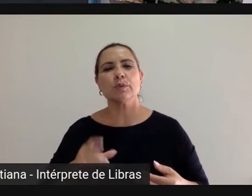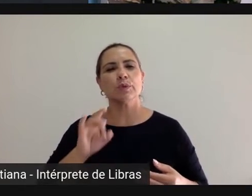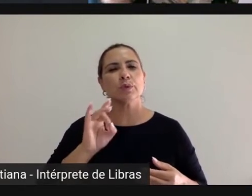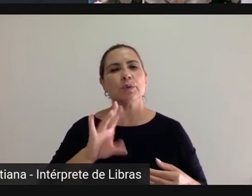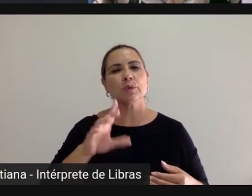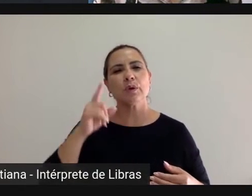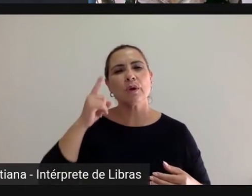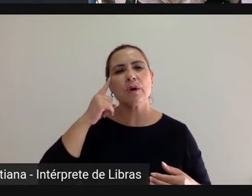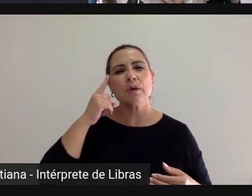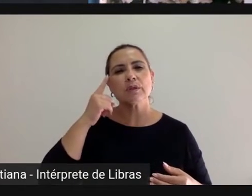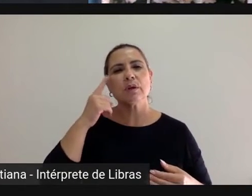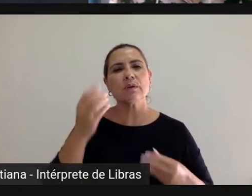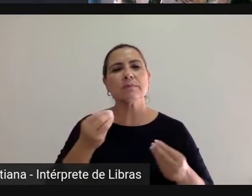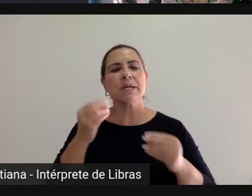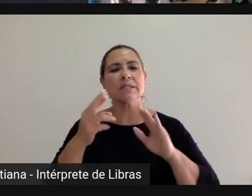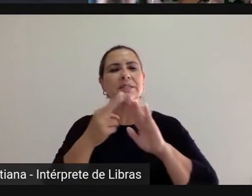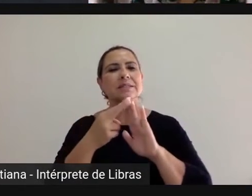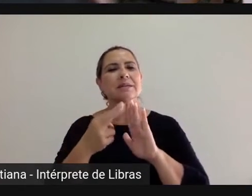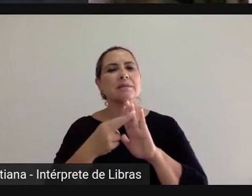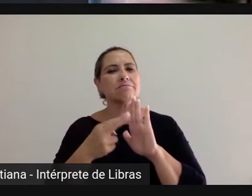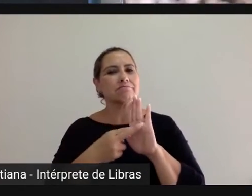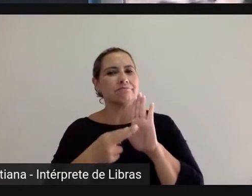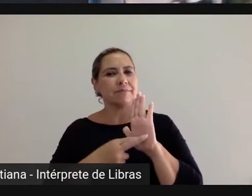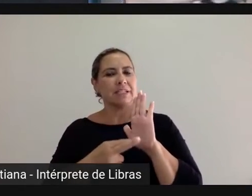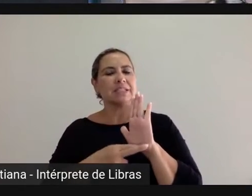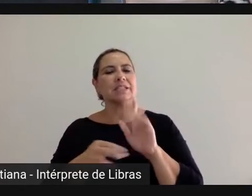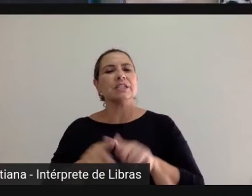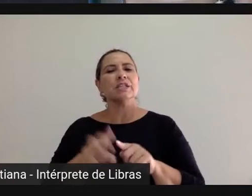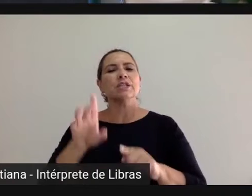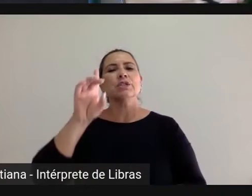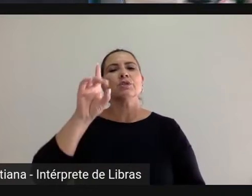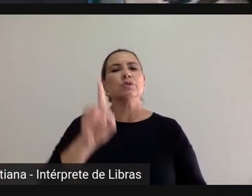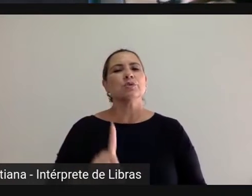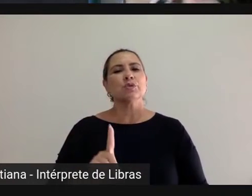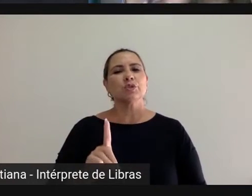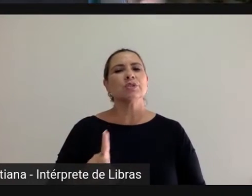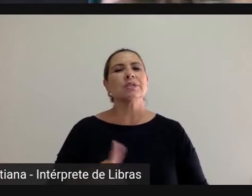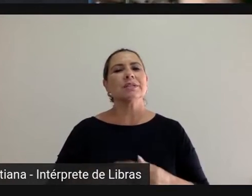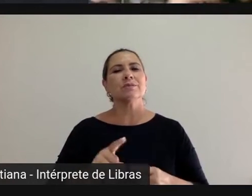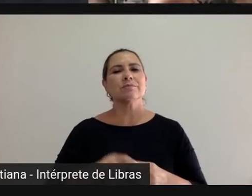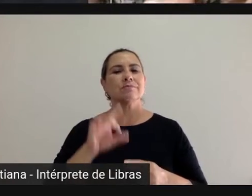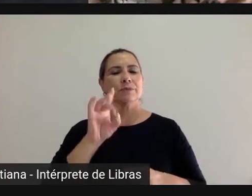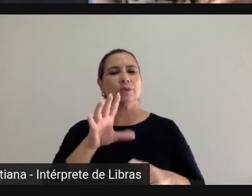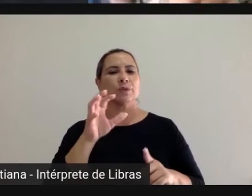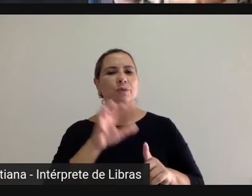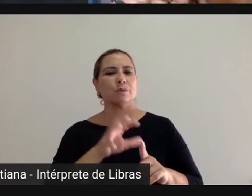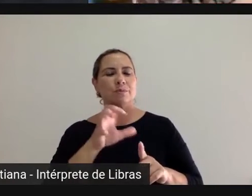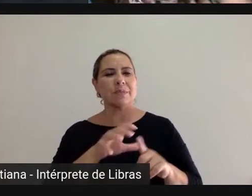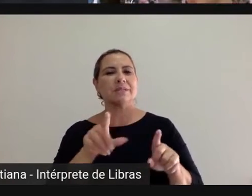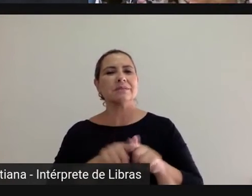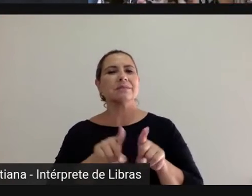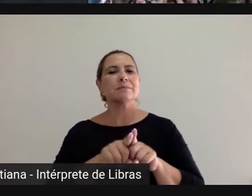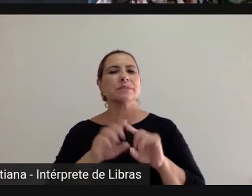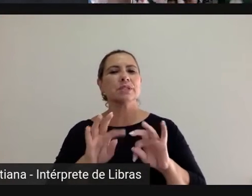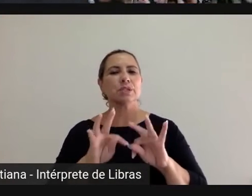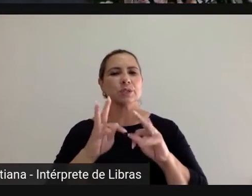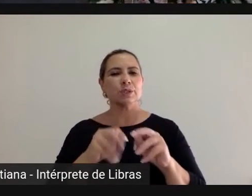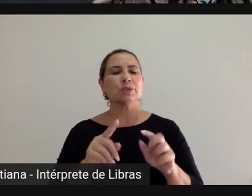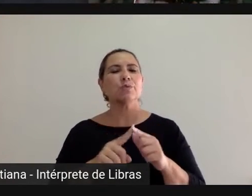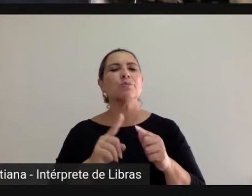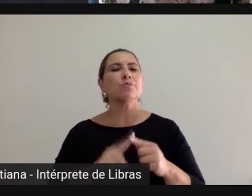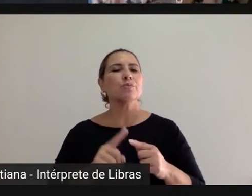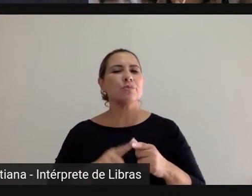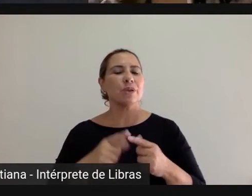questão regulatória, mas como uma questão de direito concorrencial, como uma questão afeta não apenas ao poder legislativo, mas também ao CAD, porque é